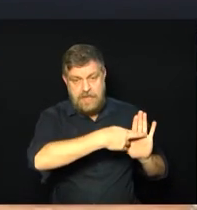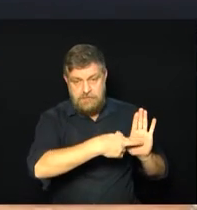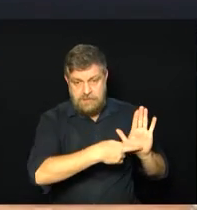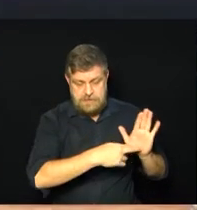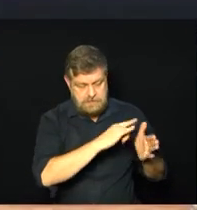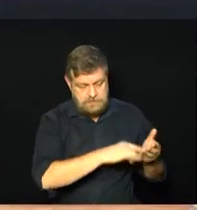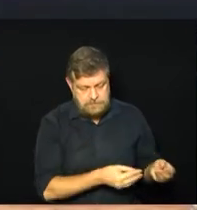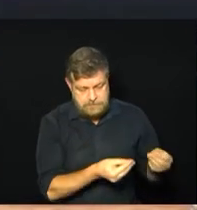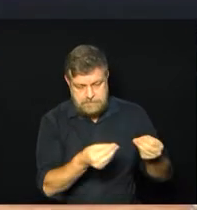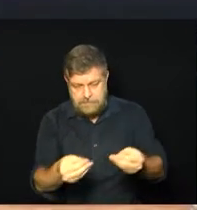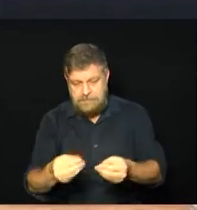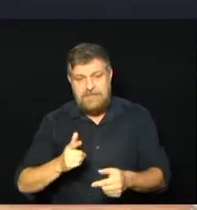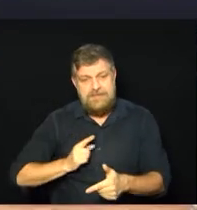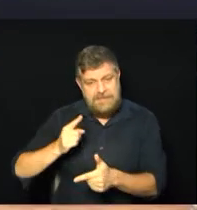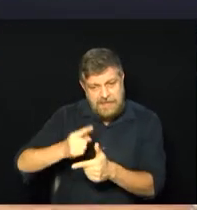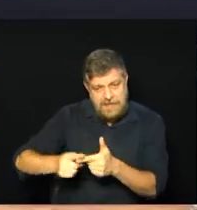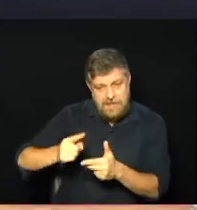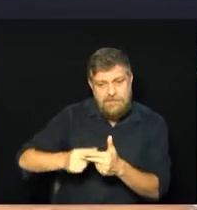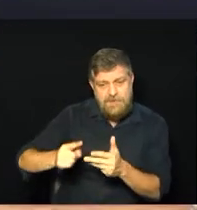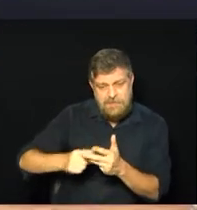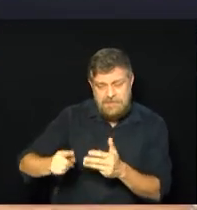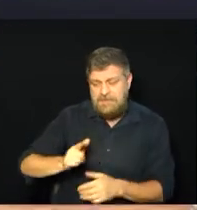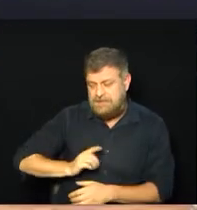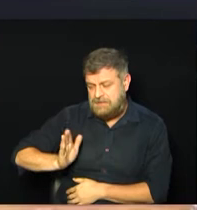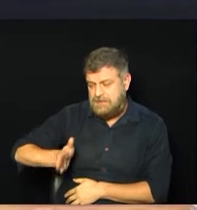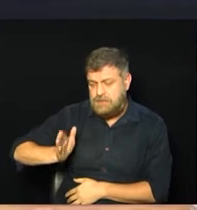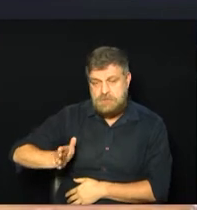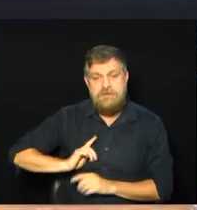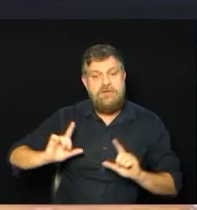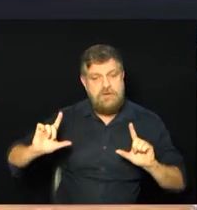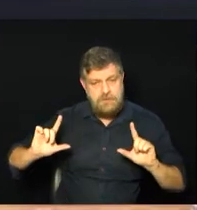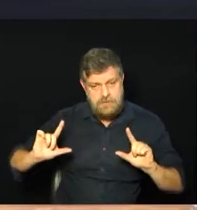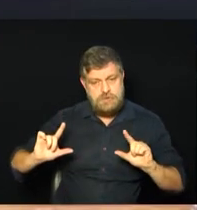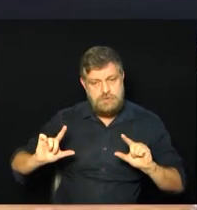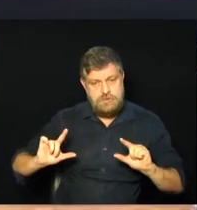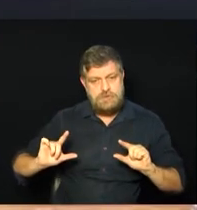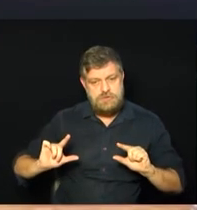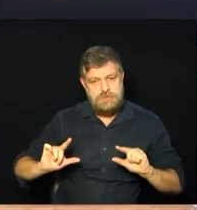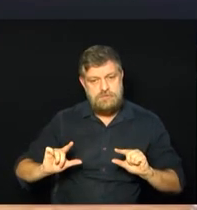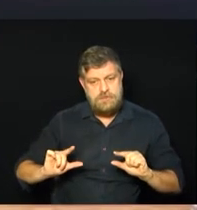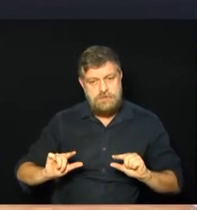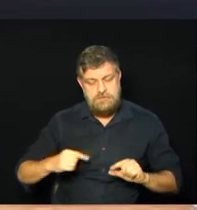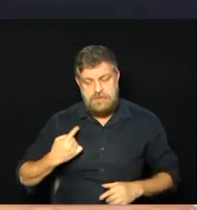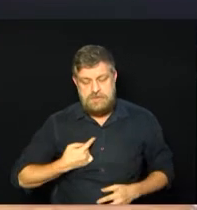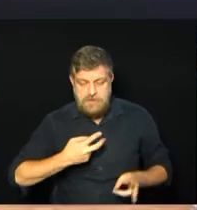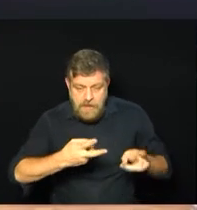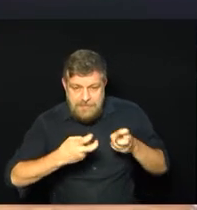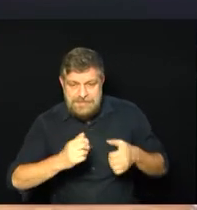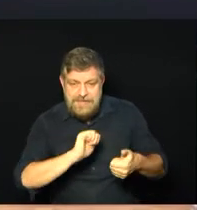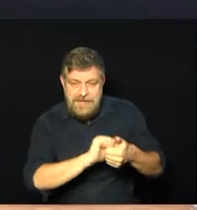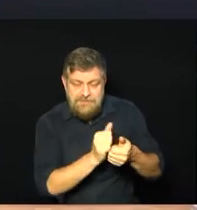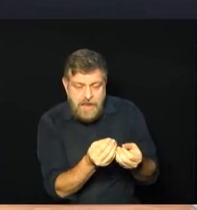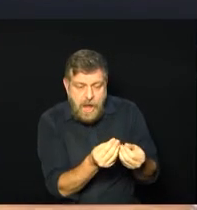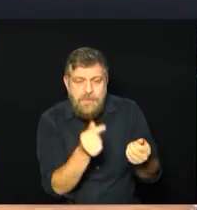tem problemas em córregos, mas isso vem diminuindo. Na ponta, isso vem aparecendo uma qualidade de